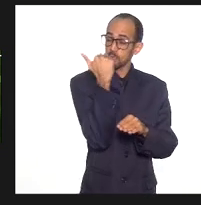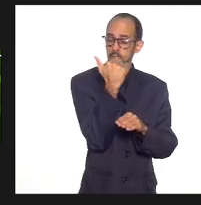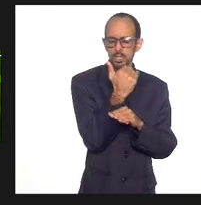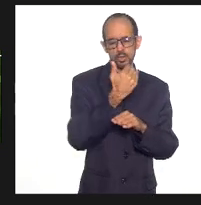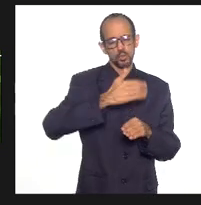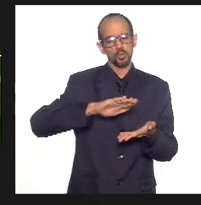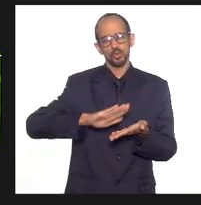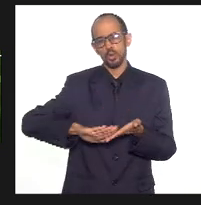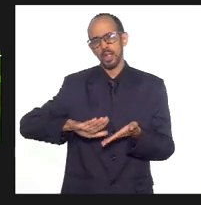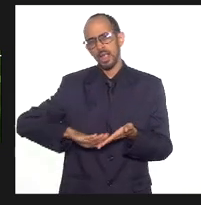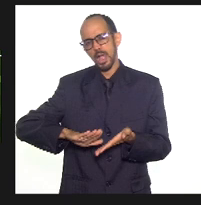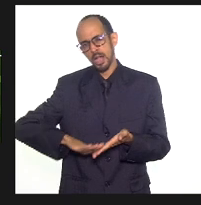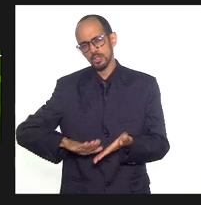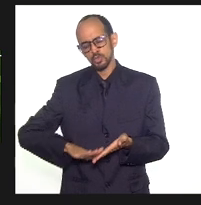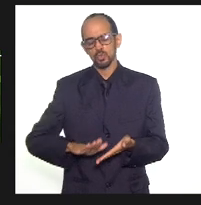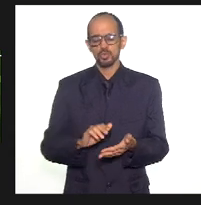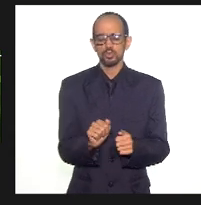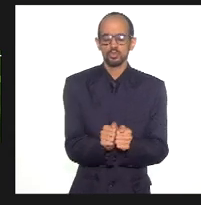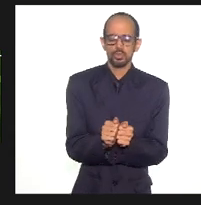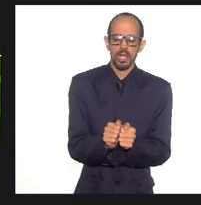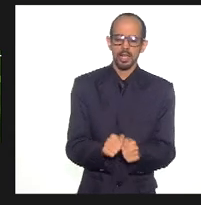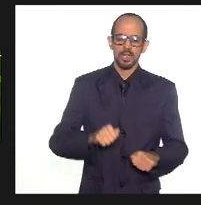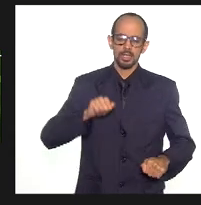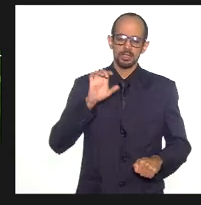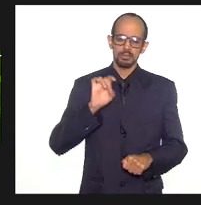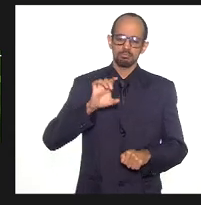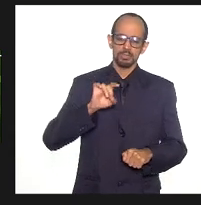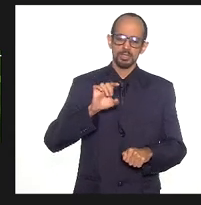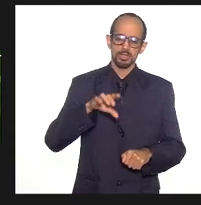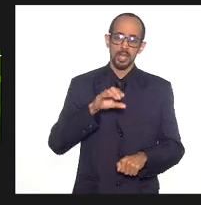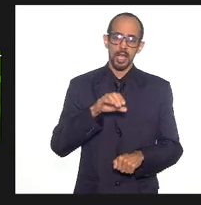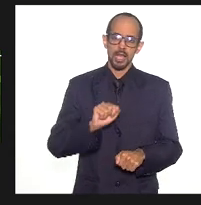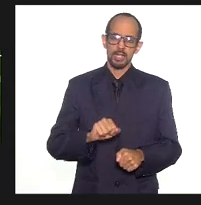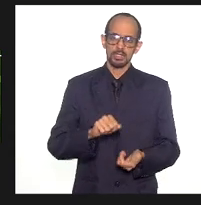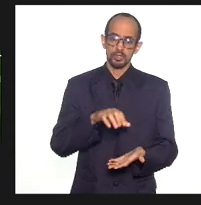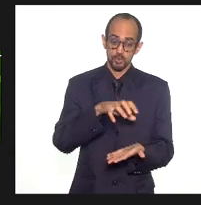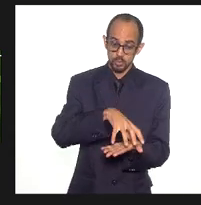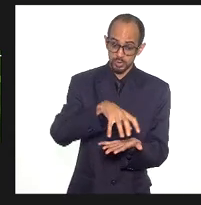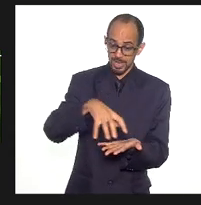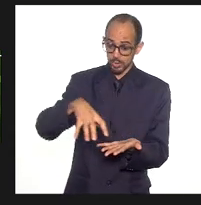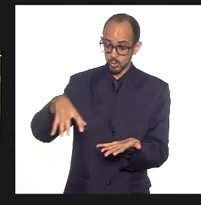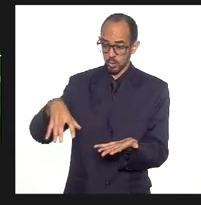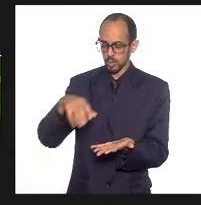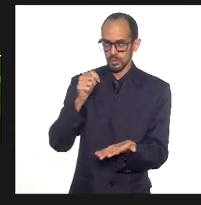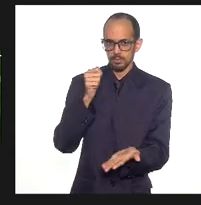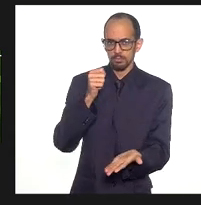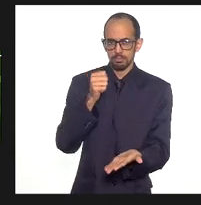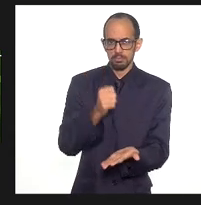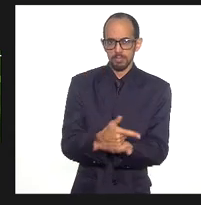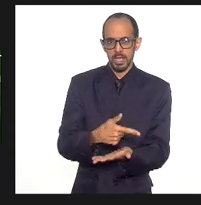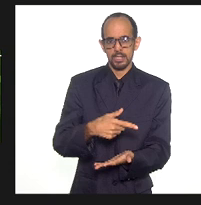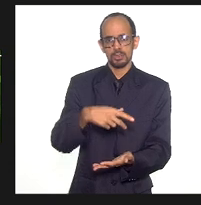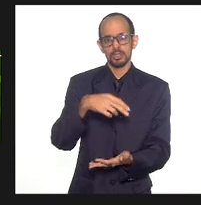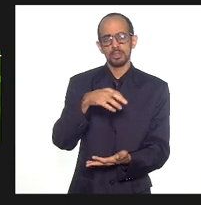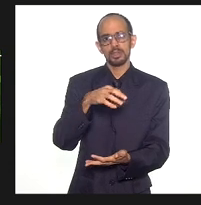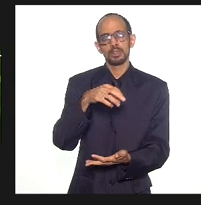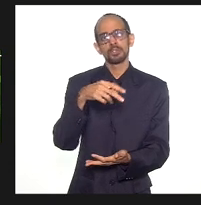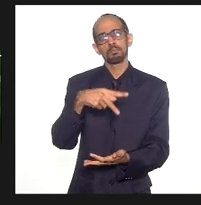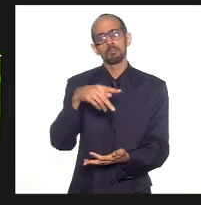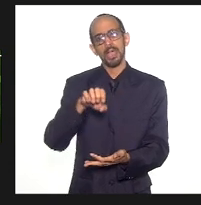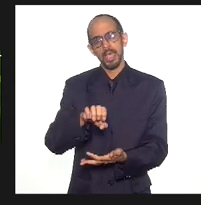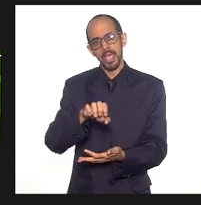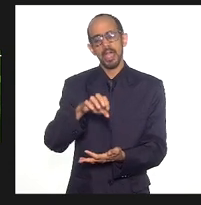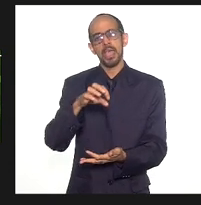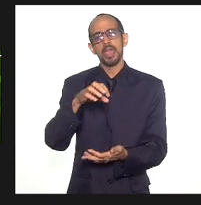a gastos bastante exclusivos dos campos pagadores de PE, Tupi e Tartaruga